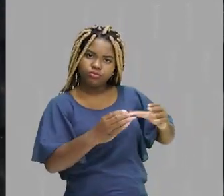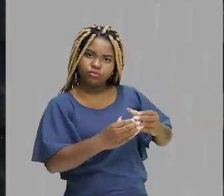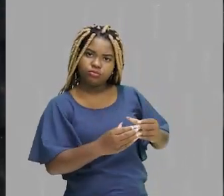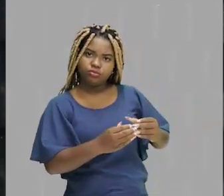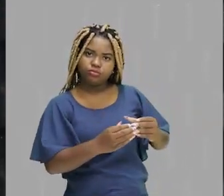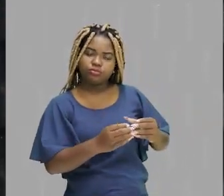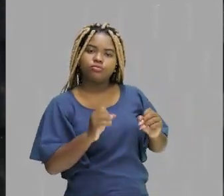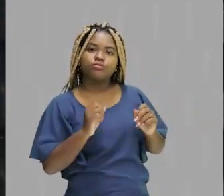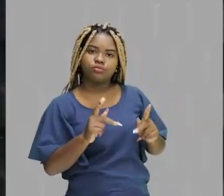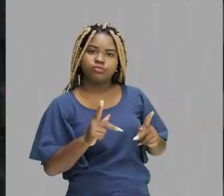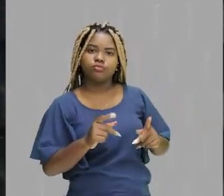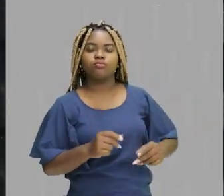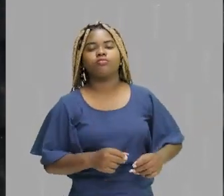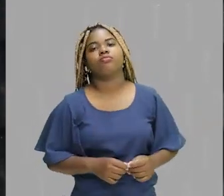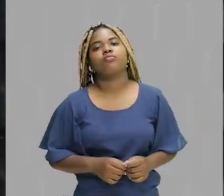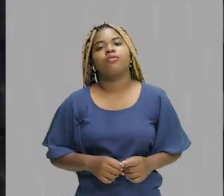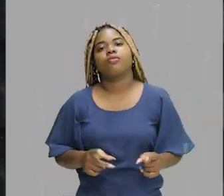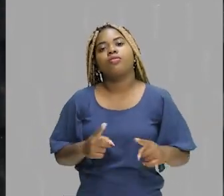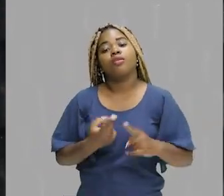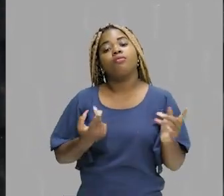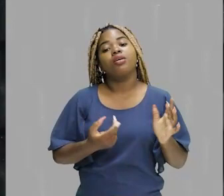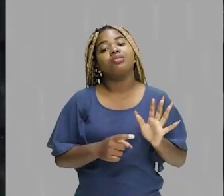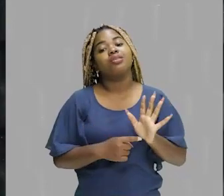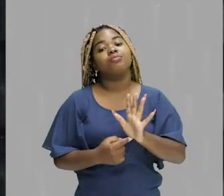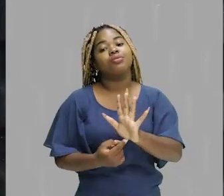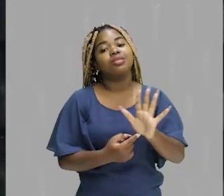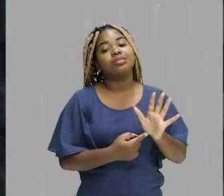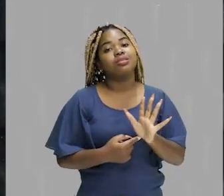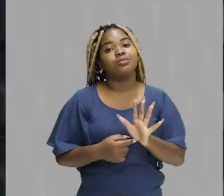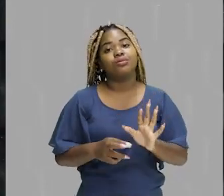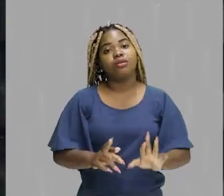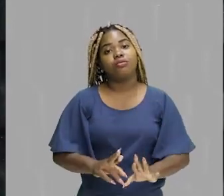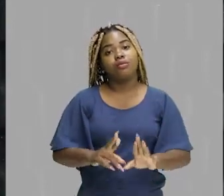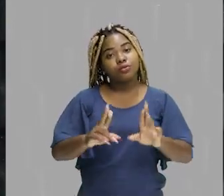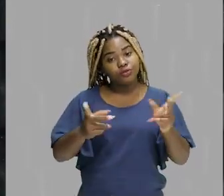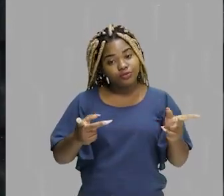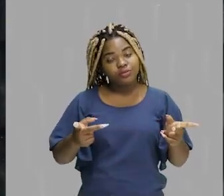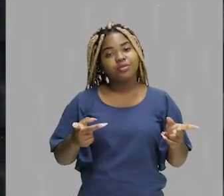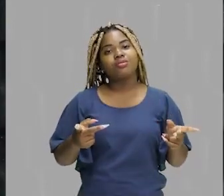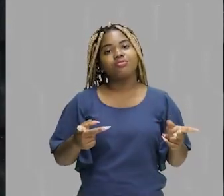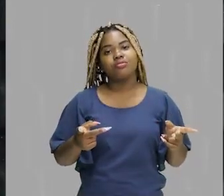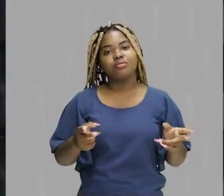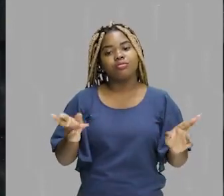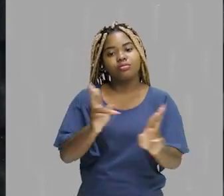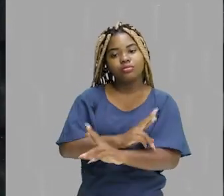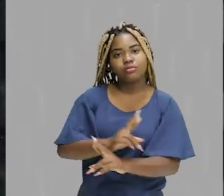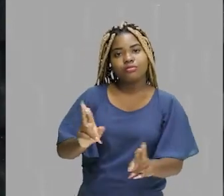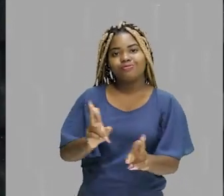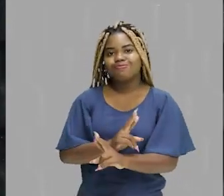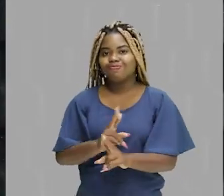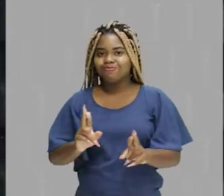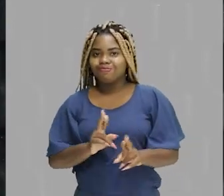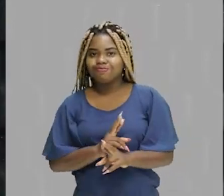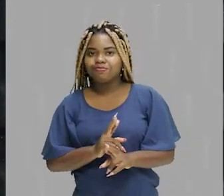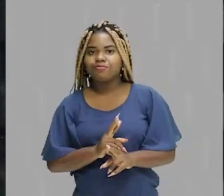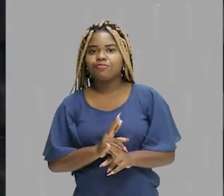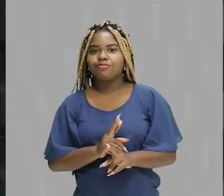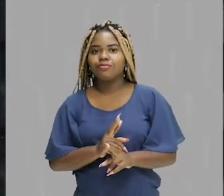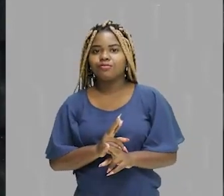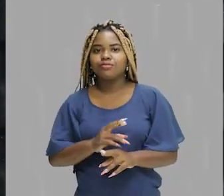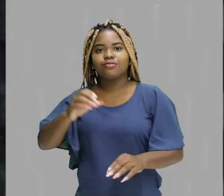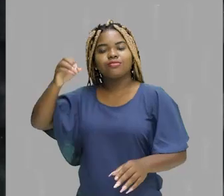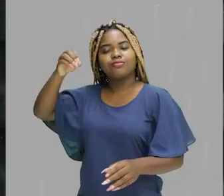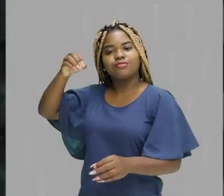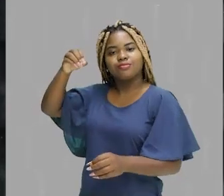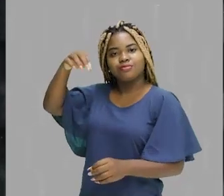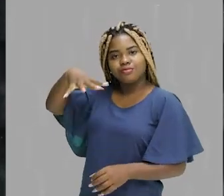forma molecular, só que vai apresentar comportamento diferente relacionado ao desvio da